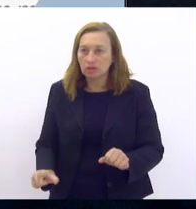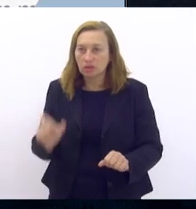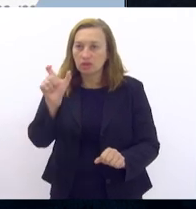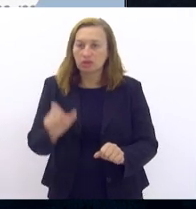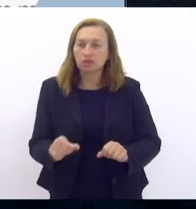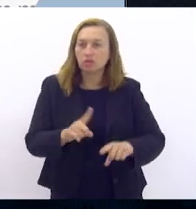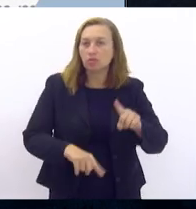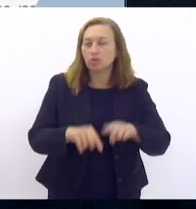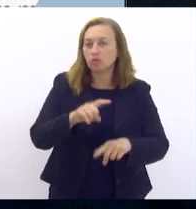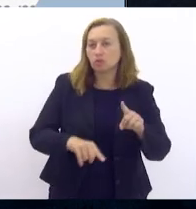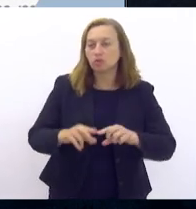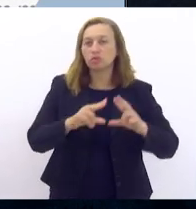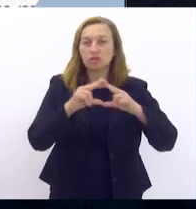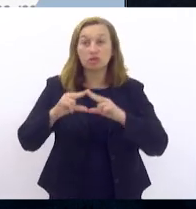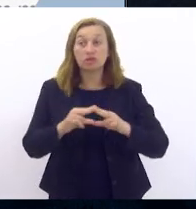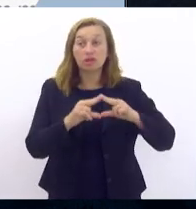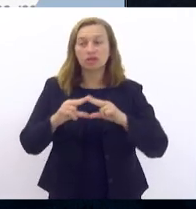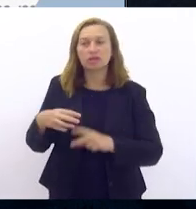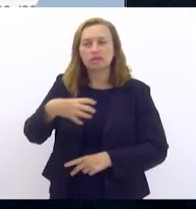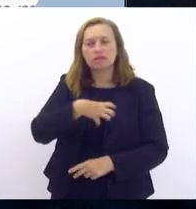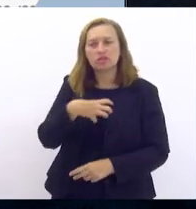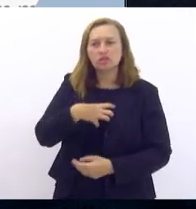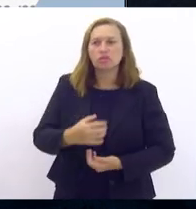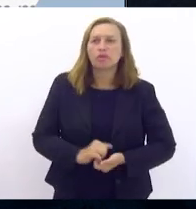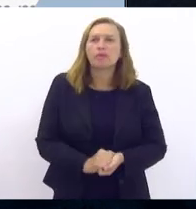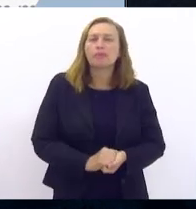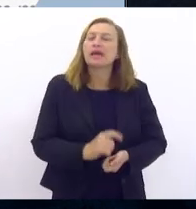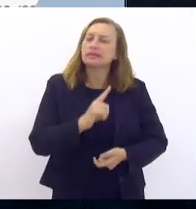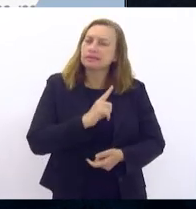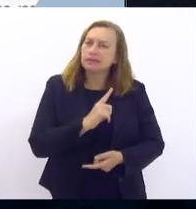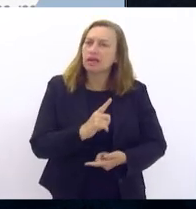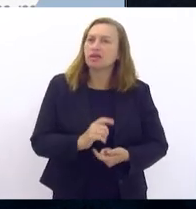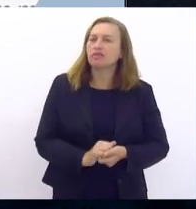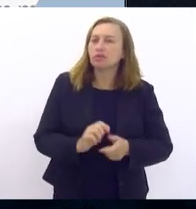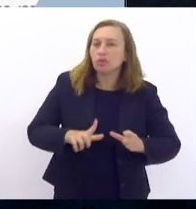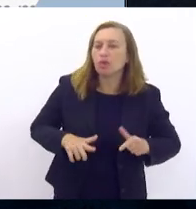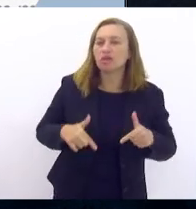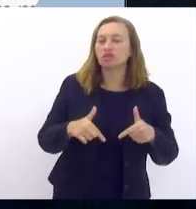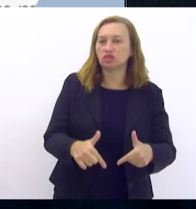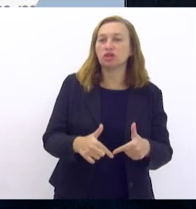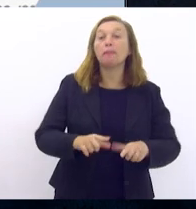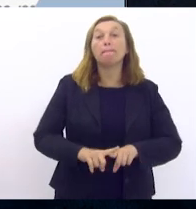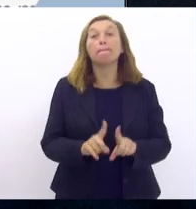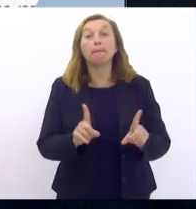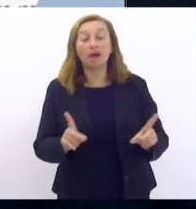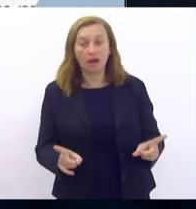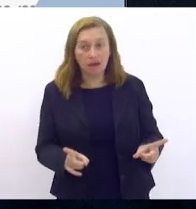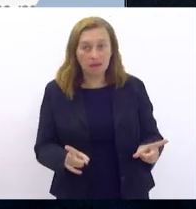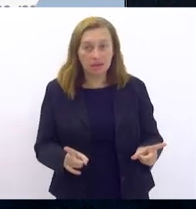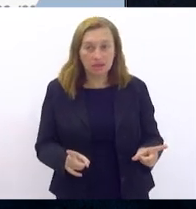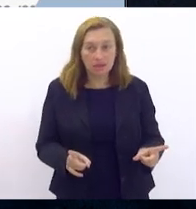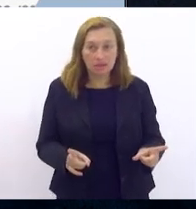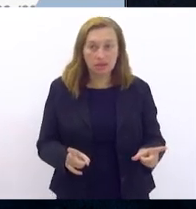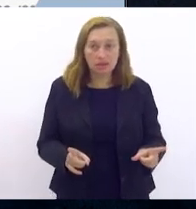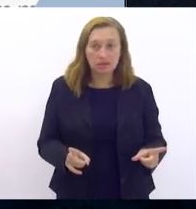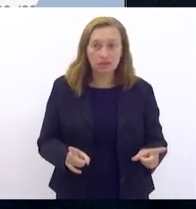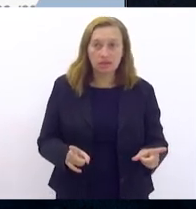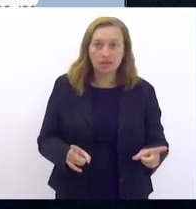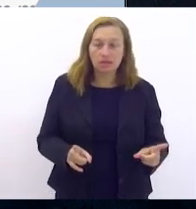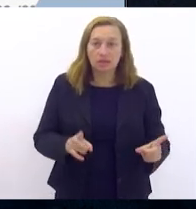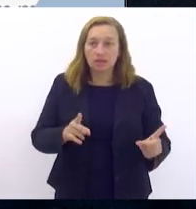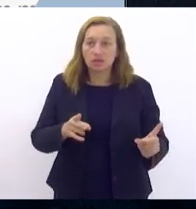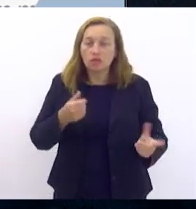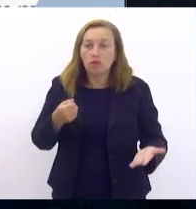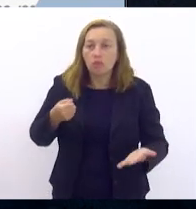recicláveis nesse sentido né houve muita ação mas a efetivação desse trabalho